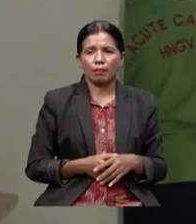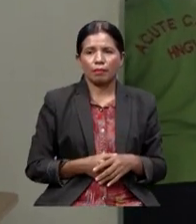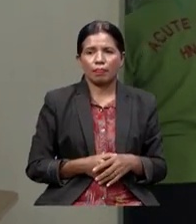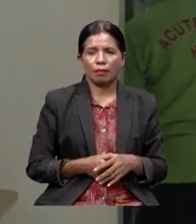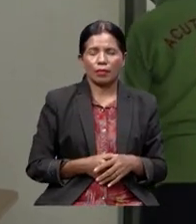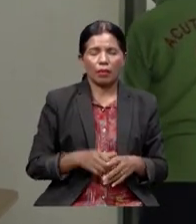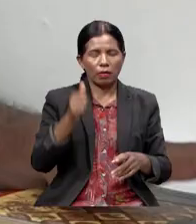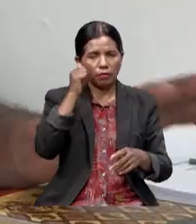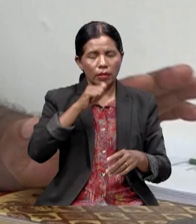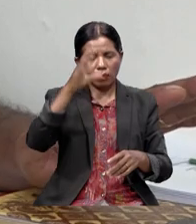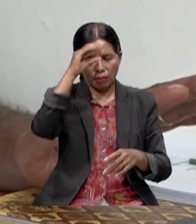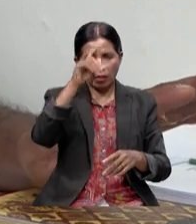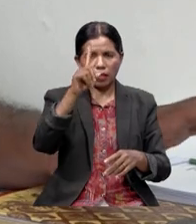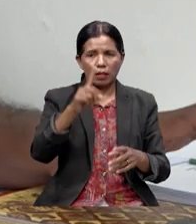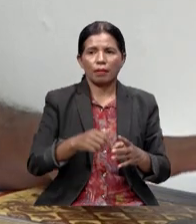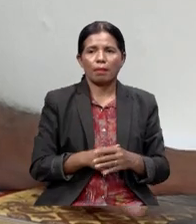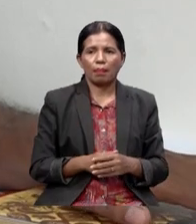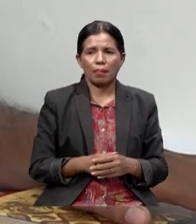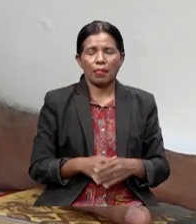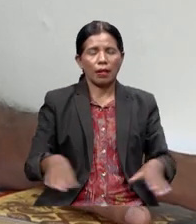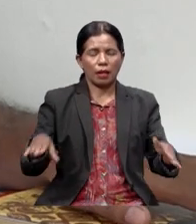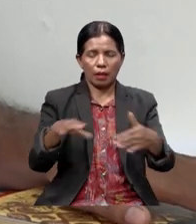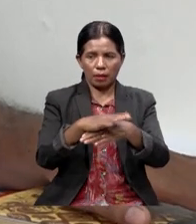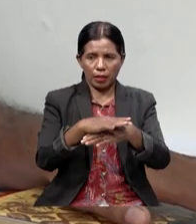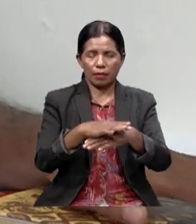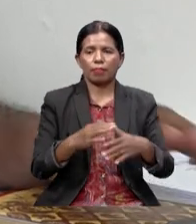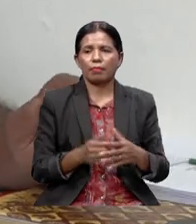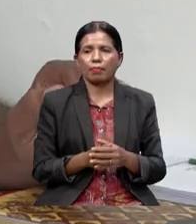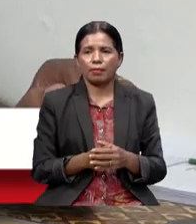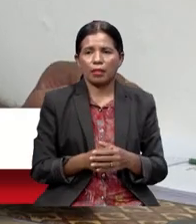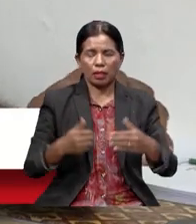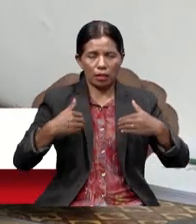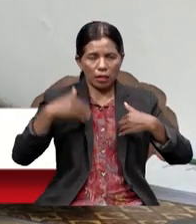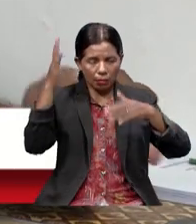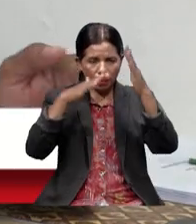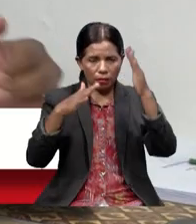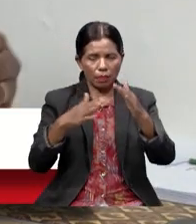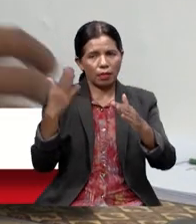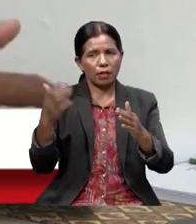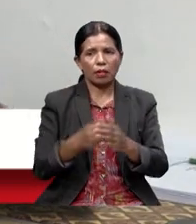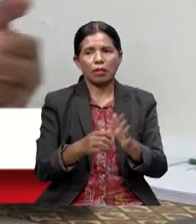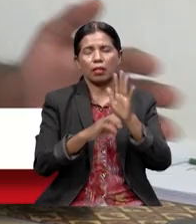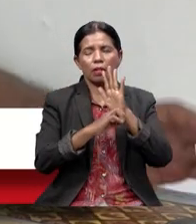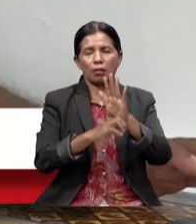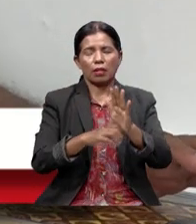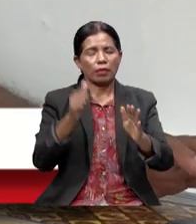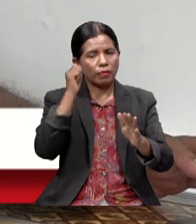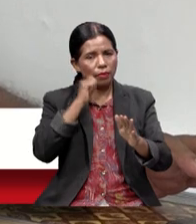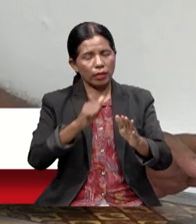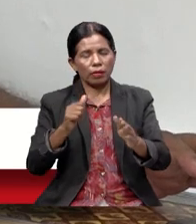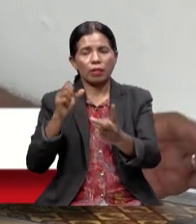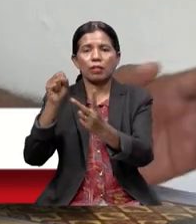Feto manida, rola malu, então, e problema né então por exemplo feto selenco ou mane